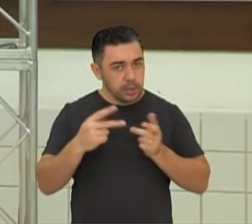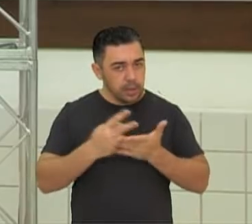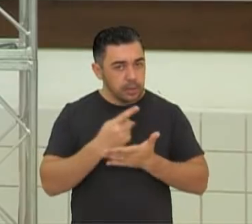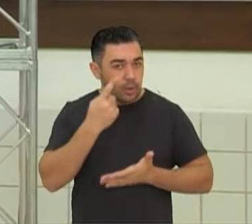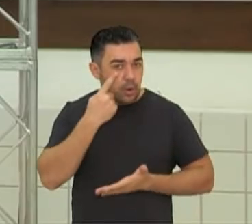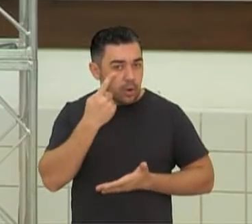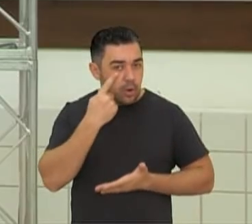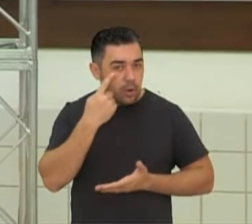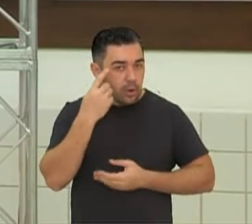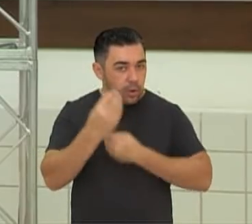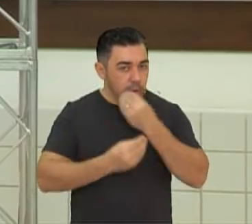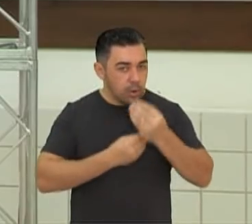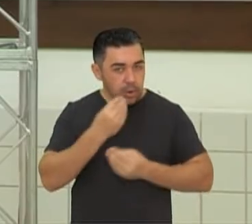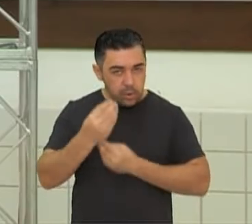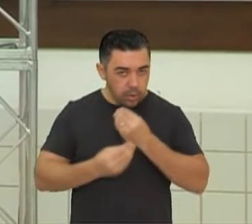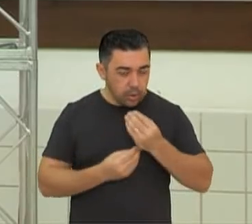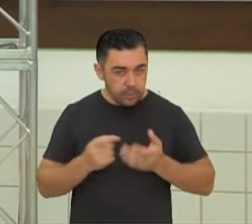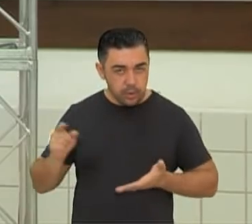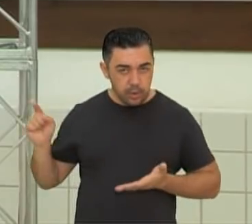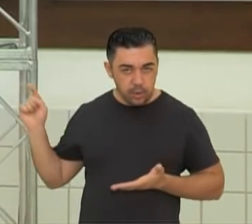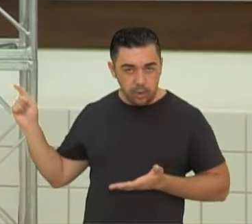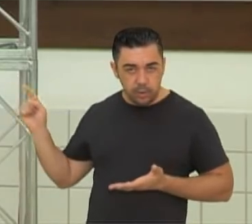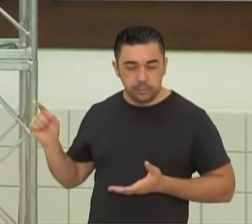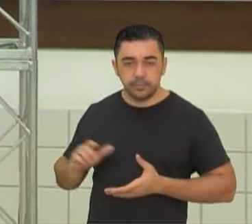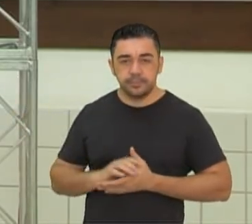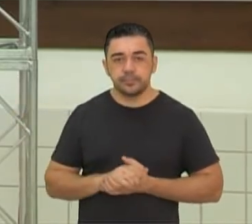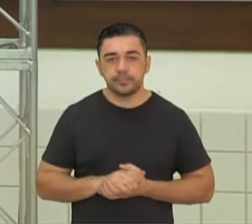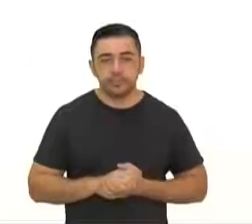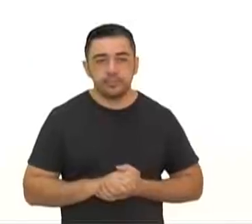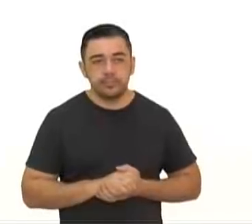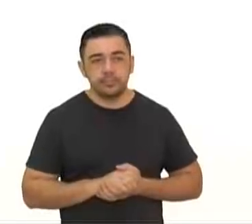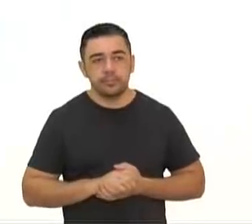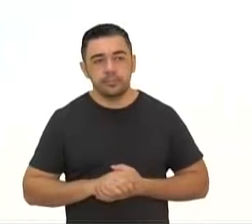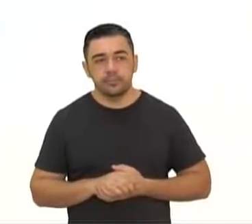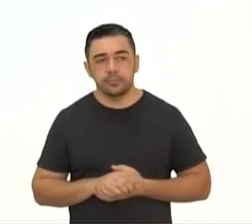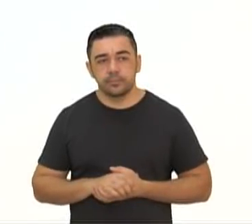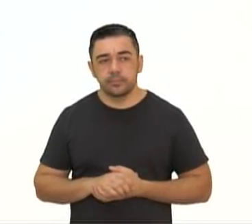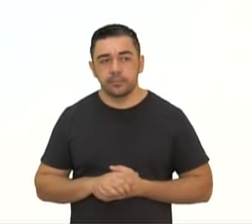olhar na tela como eu fiz essas soluções. Confere lá comigo.